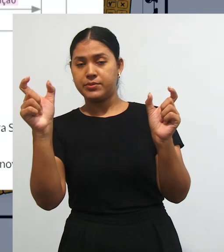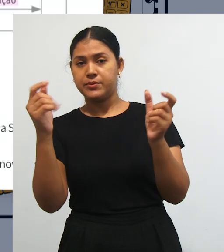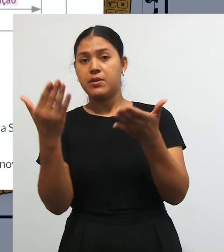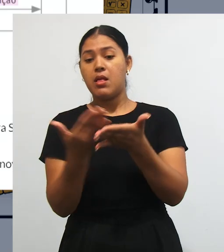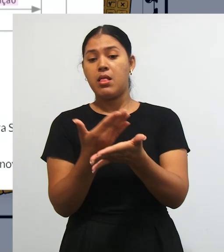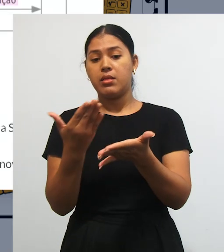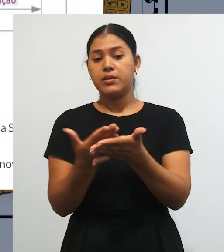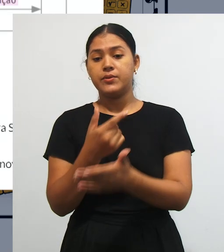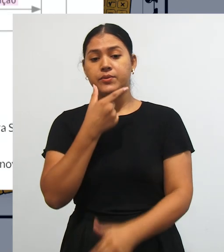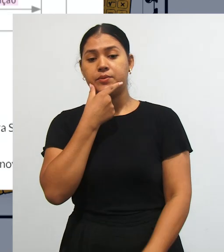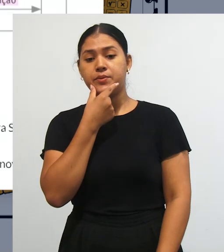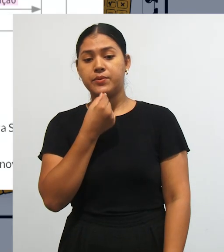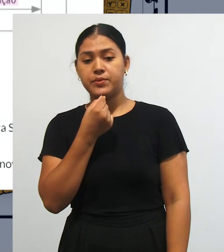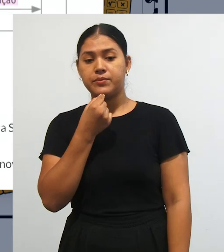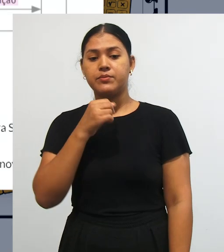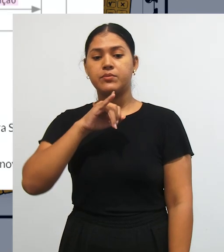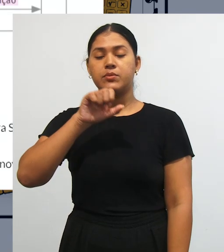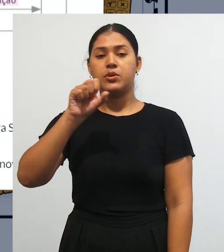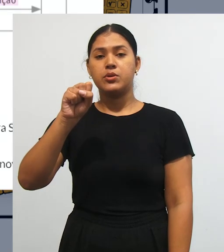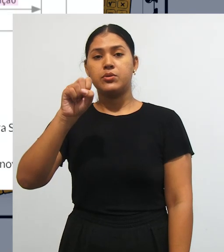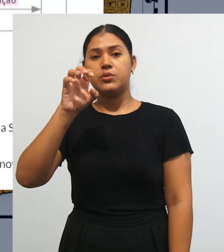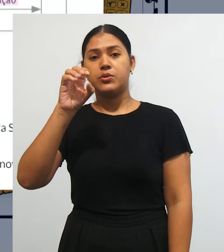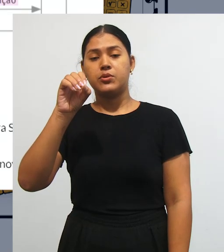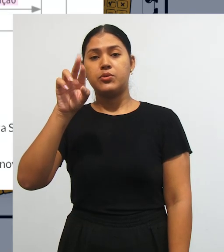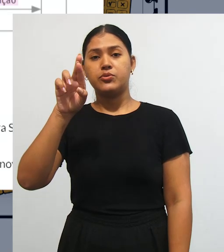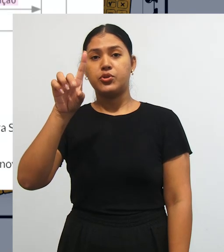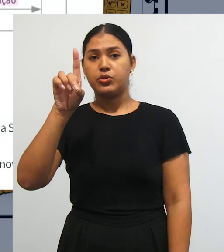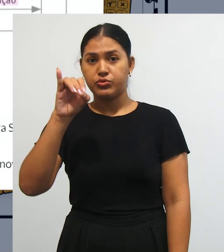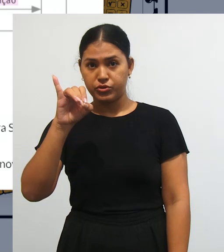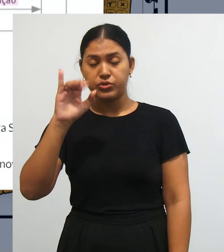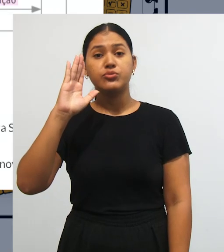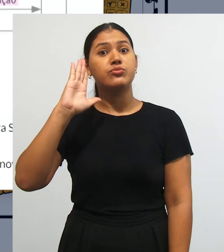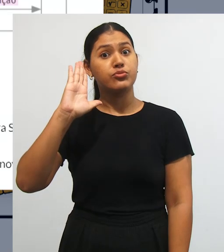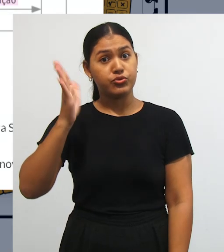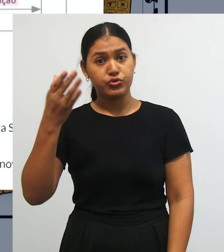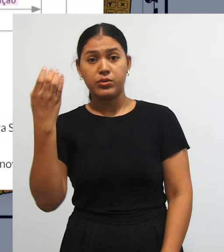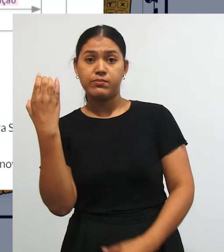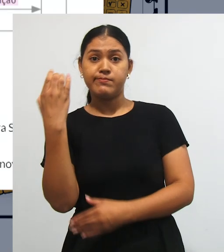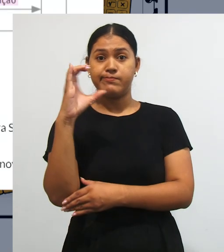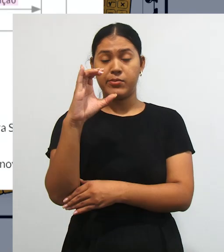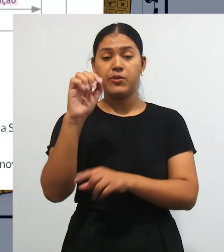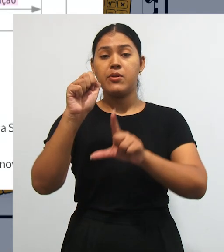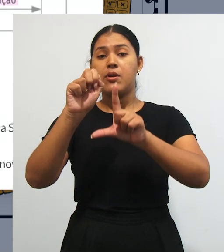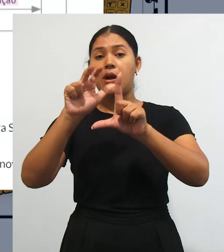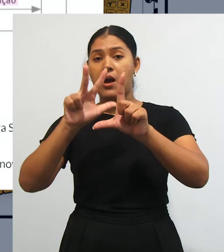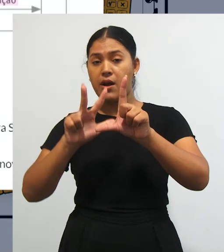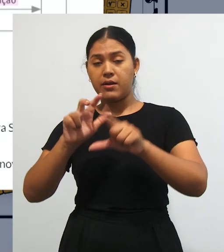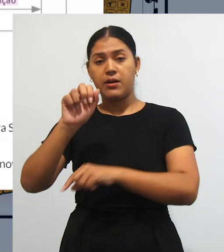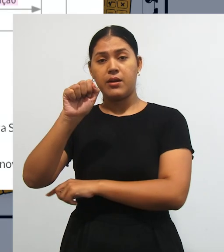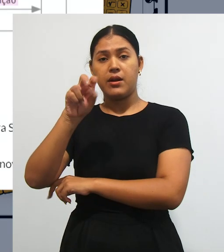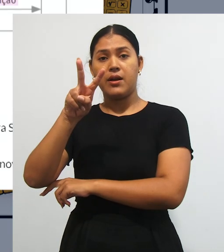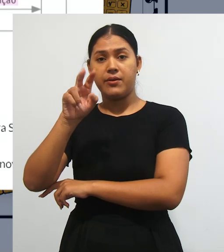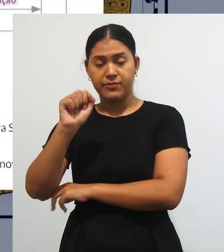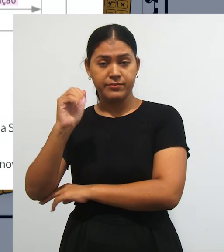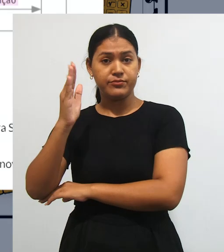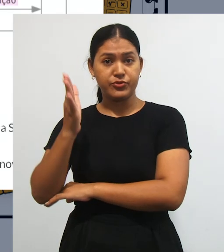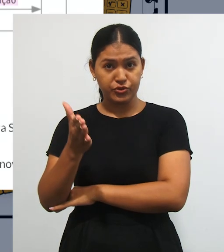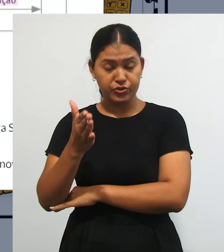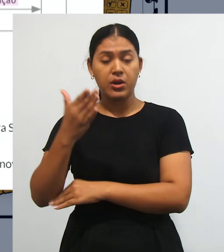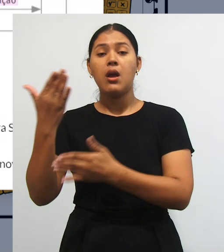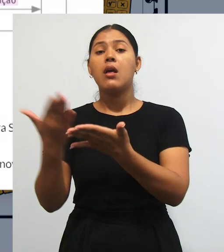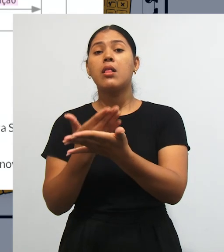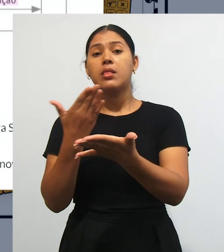do Zord, ele está disponível lá no ambiente virtual, na biblioteca virtual, o link está no AVA e o livro está